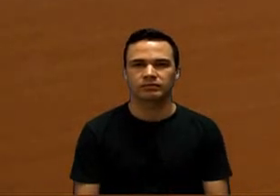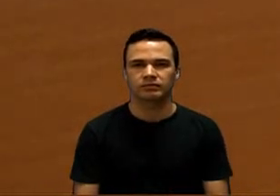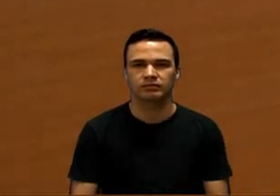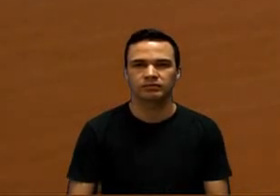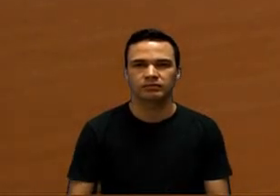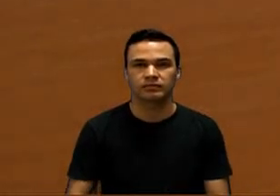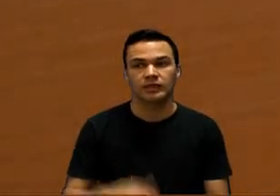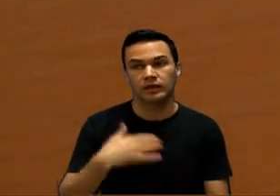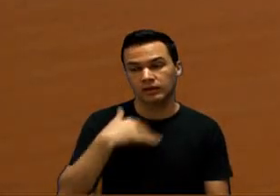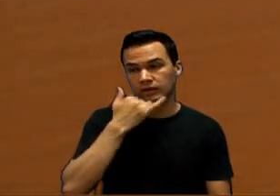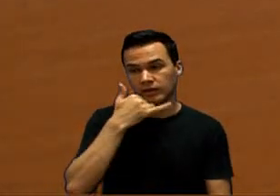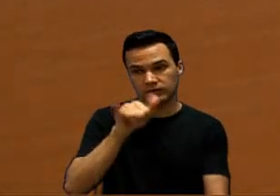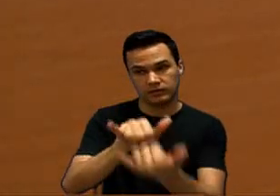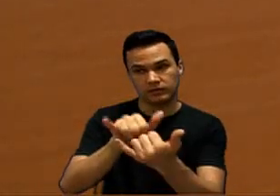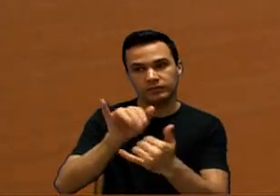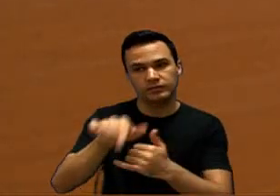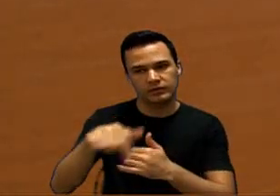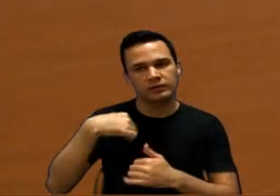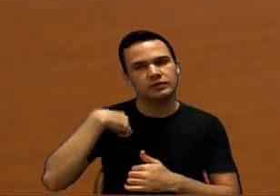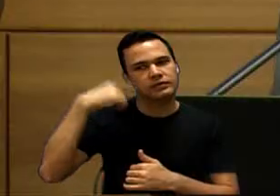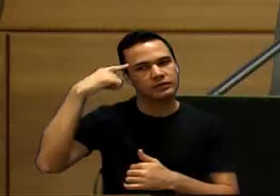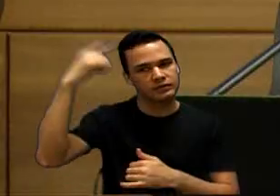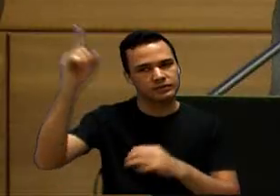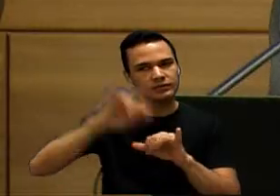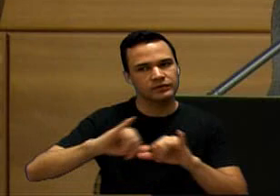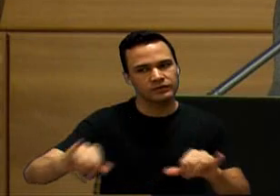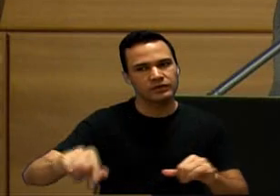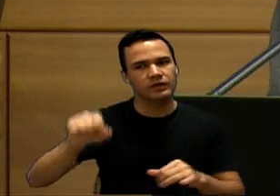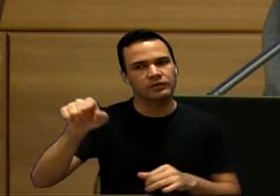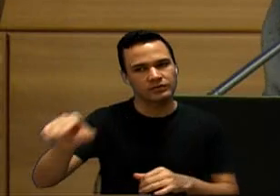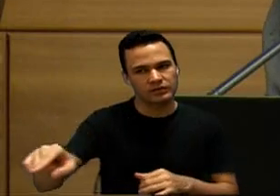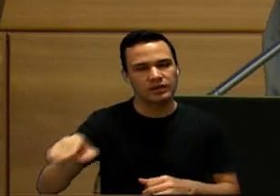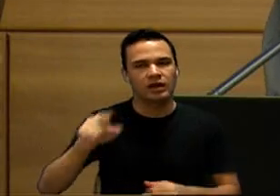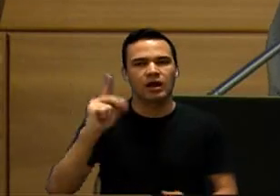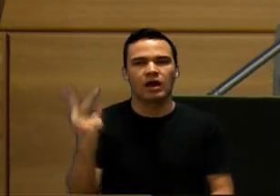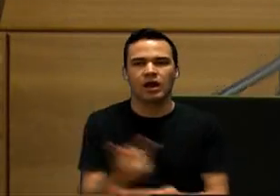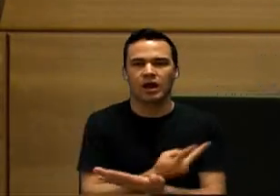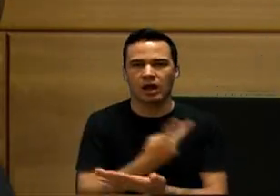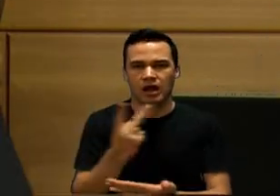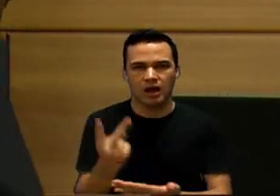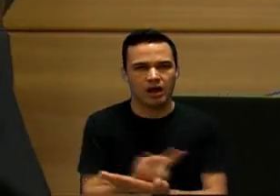Eu perdoo, mas não deixo de citar, que isso é uma tremenda de uma...